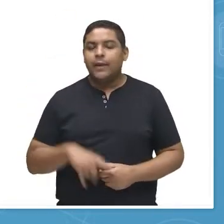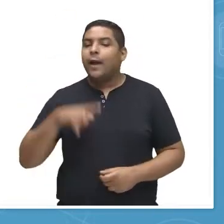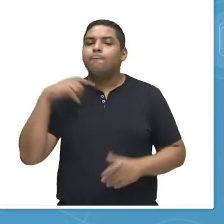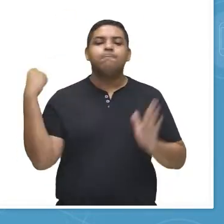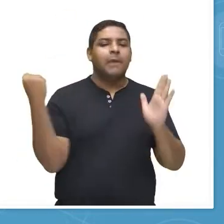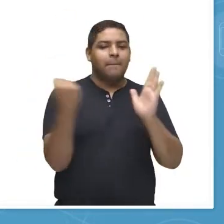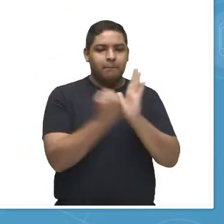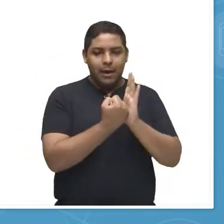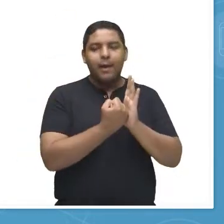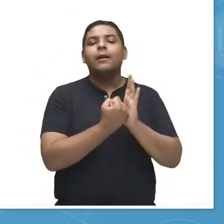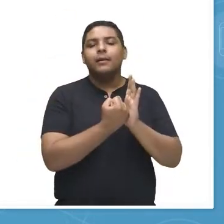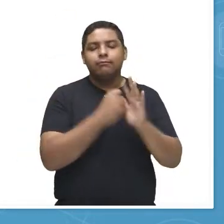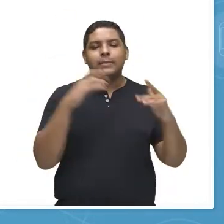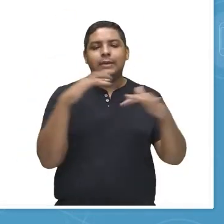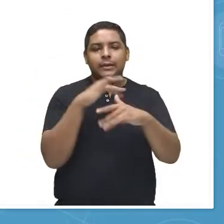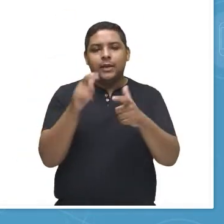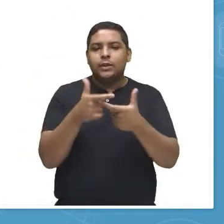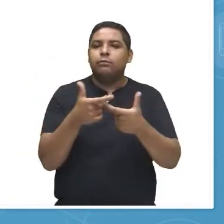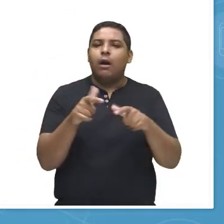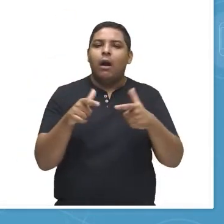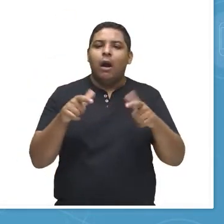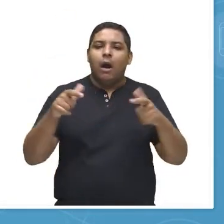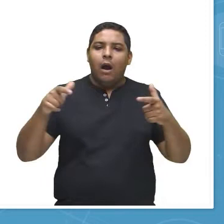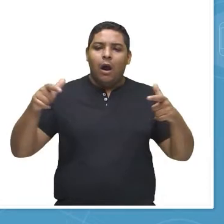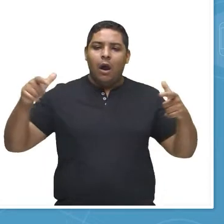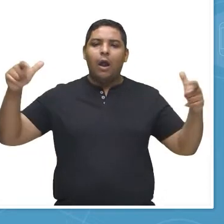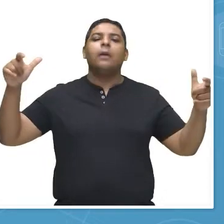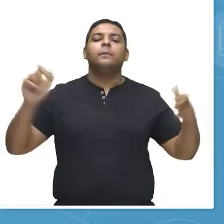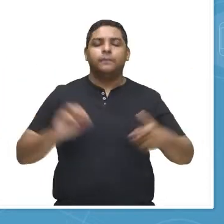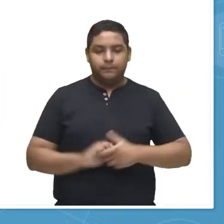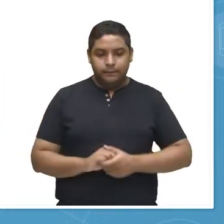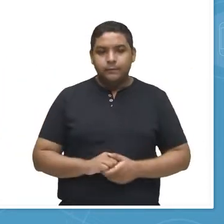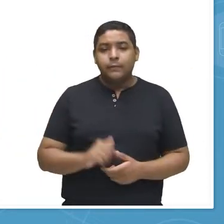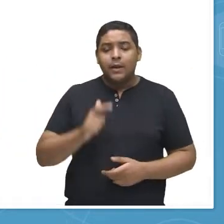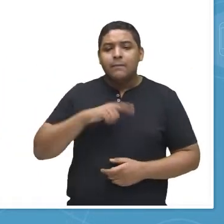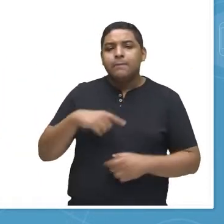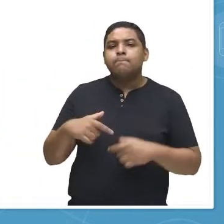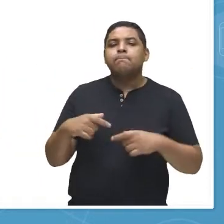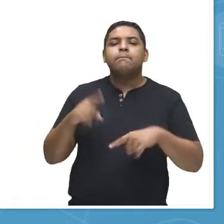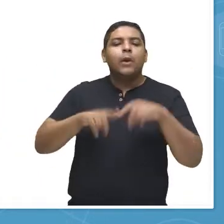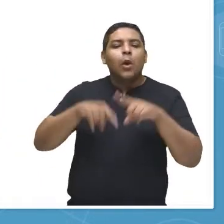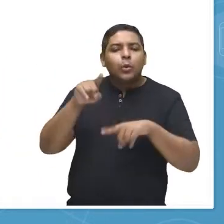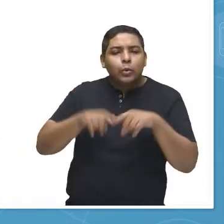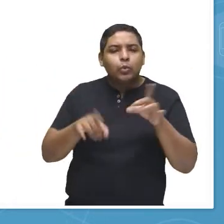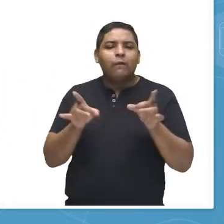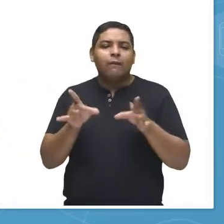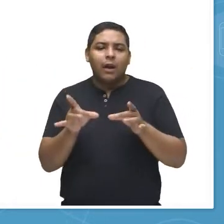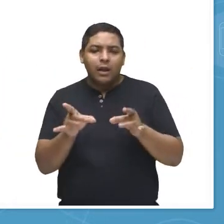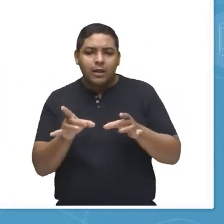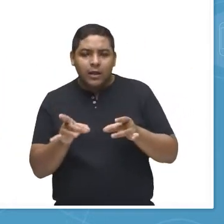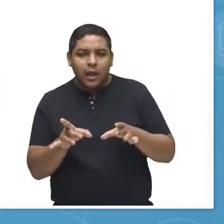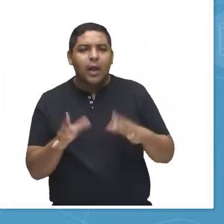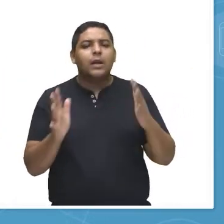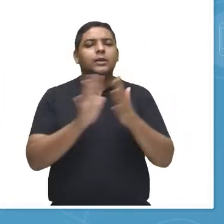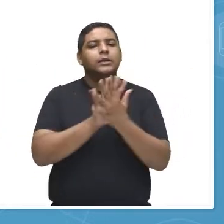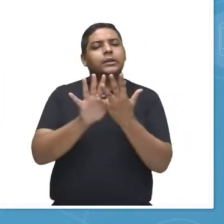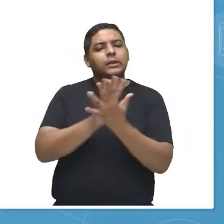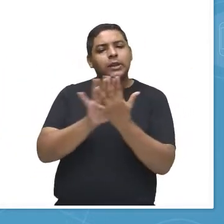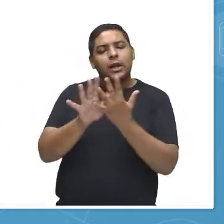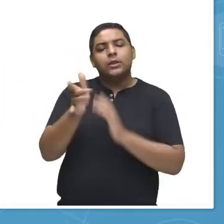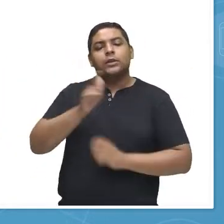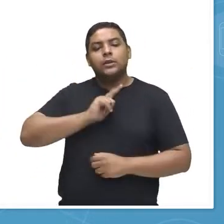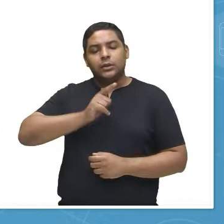Quanto mais desenvolvido, quanto mais avançado, quanto mais produtos a cidade tiver, mais desenvolvimento ela